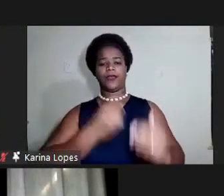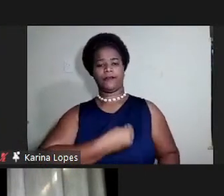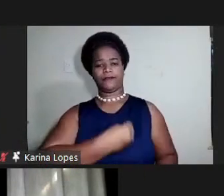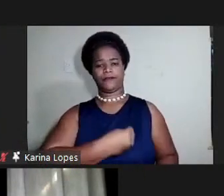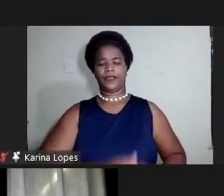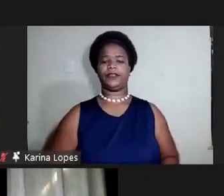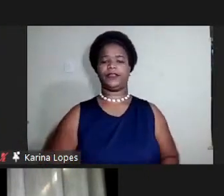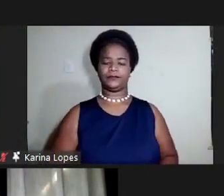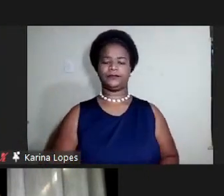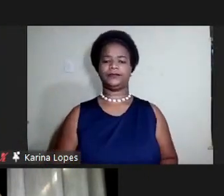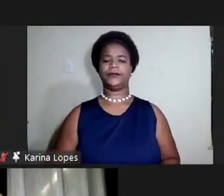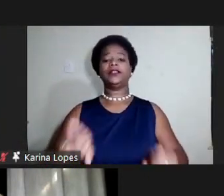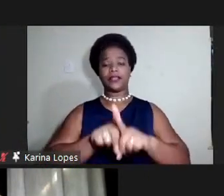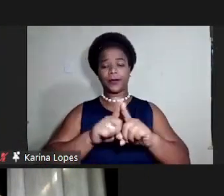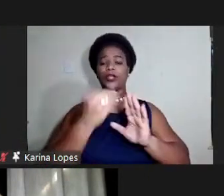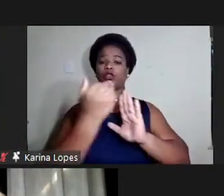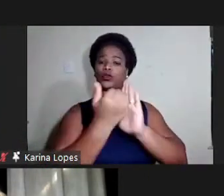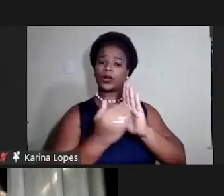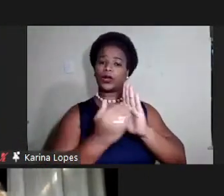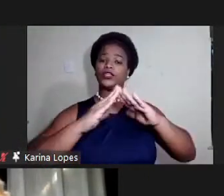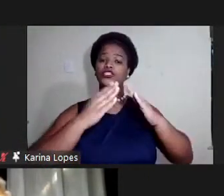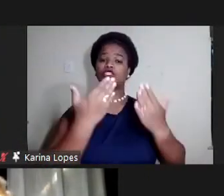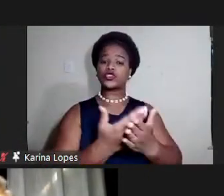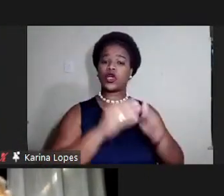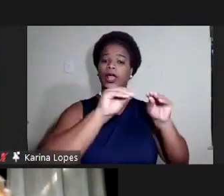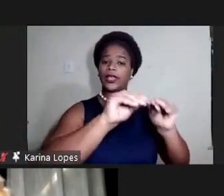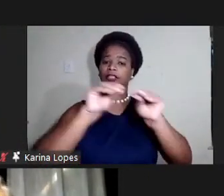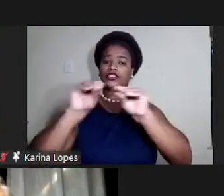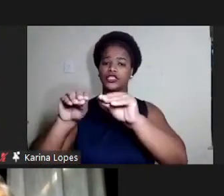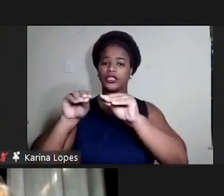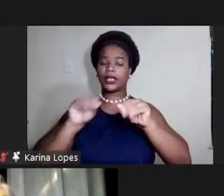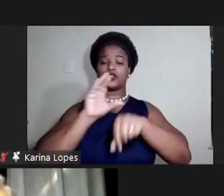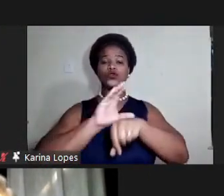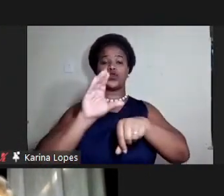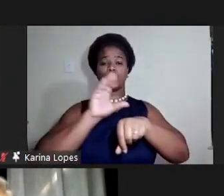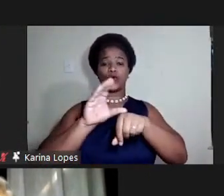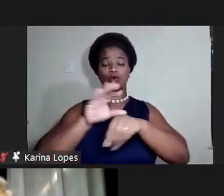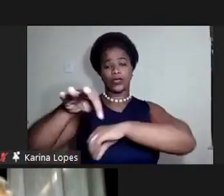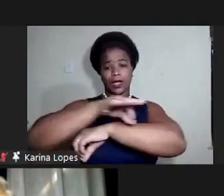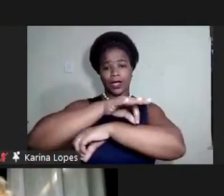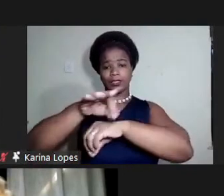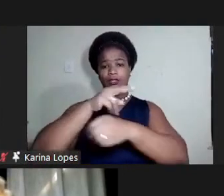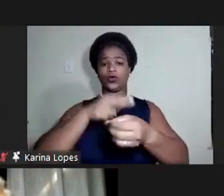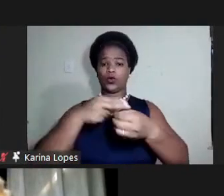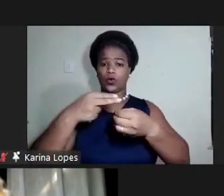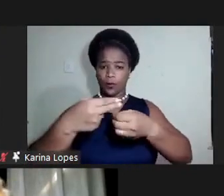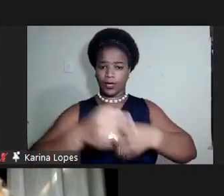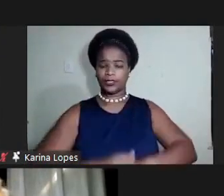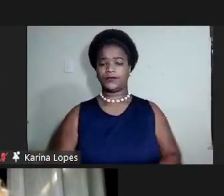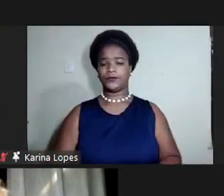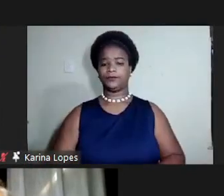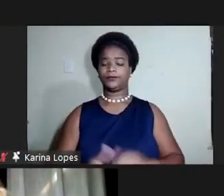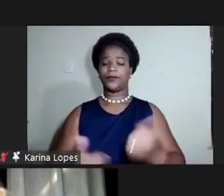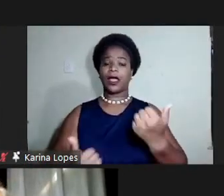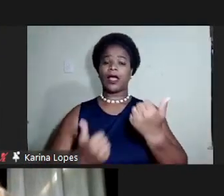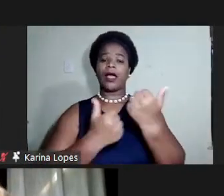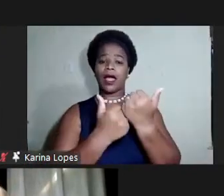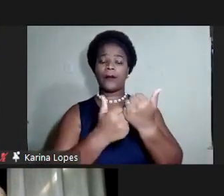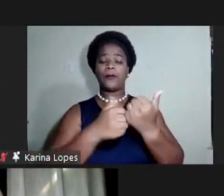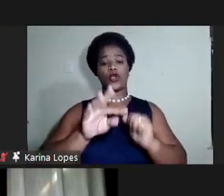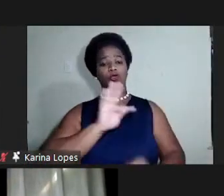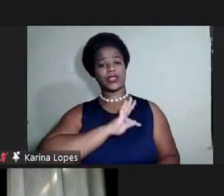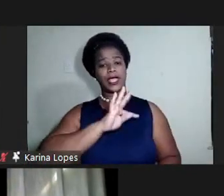Itinerante do curso de Arquitetura e Urbanismo, assessoria técnica para apoio do governo municipal